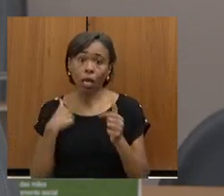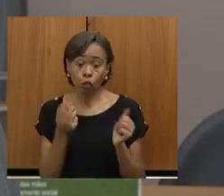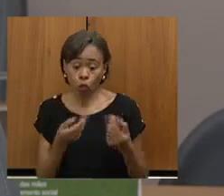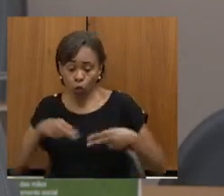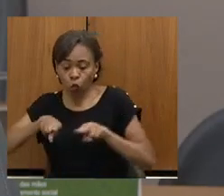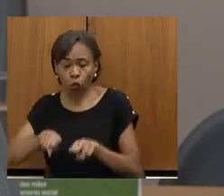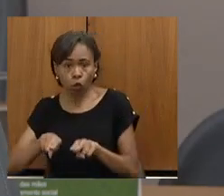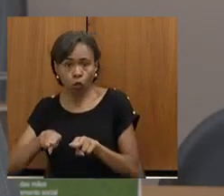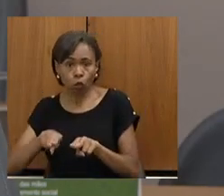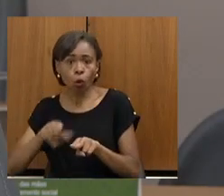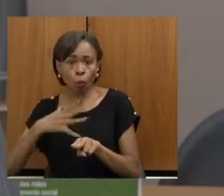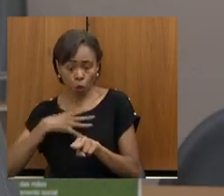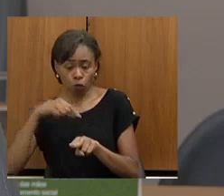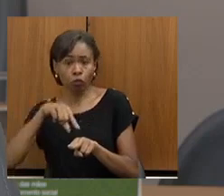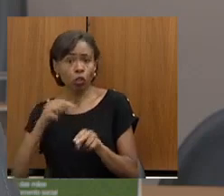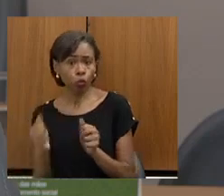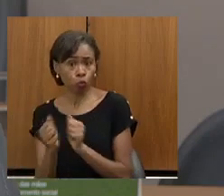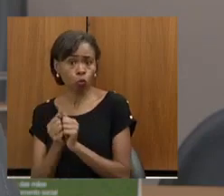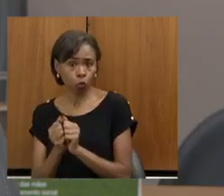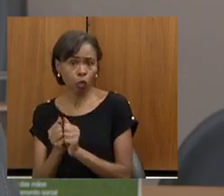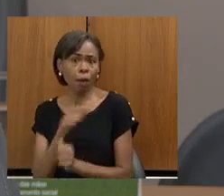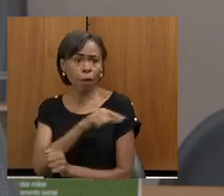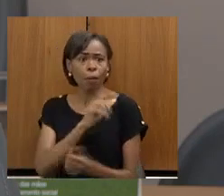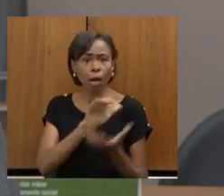cama, com ele, meu marido está dormindo sozinho na cama dele.